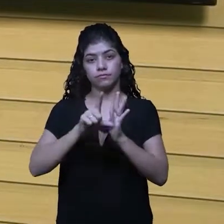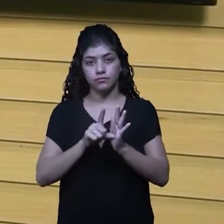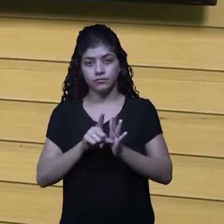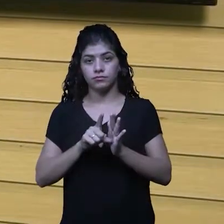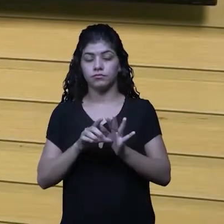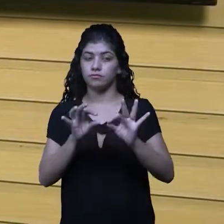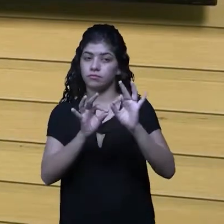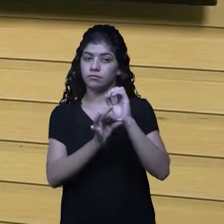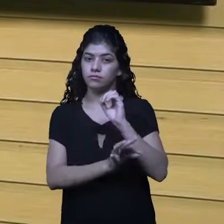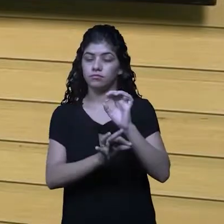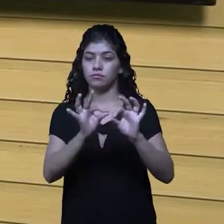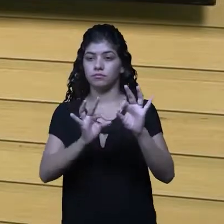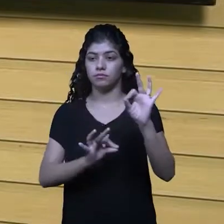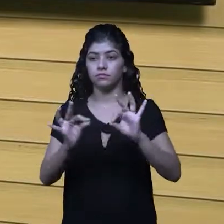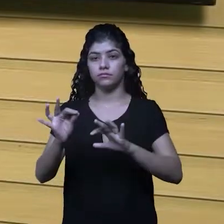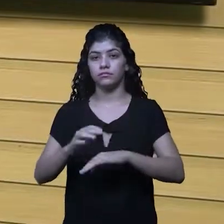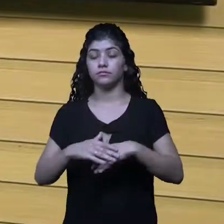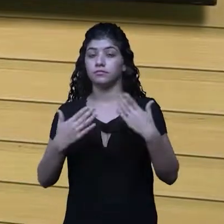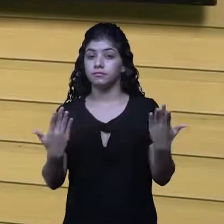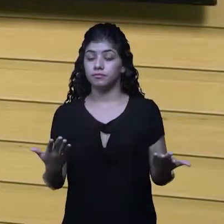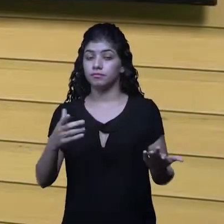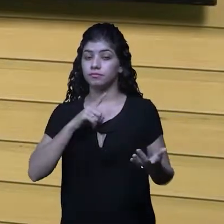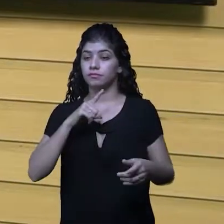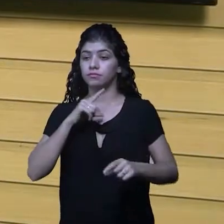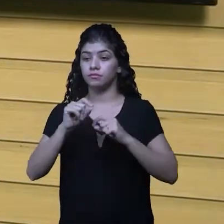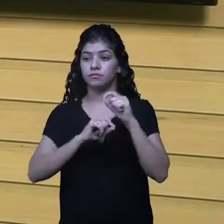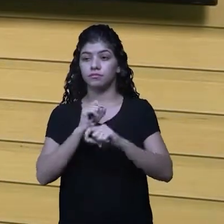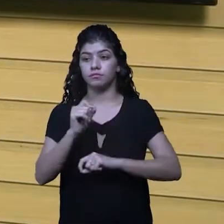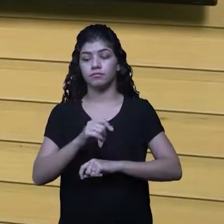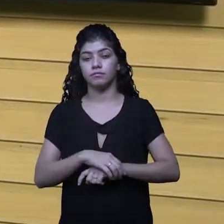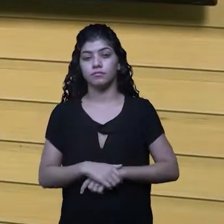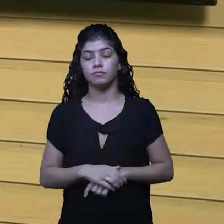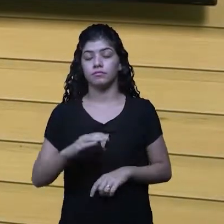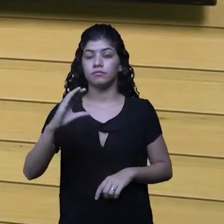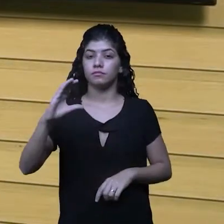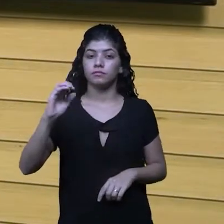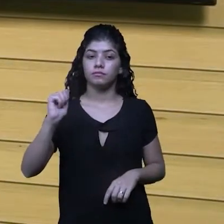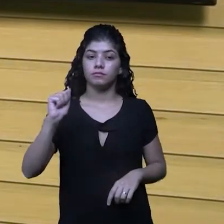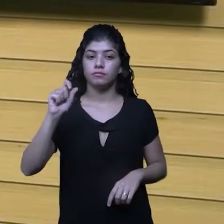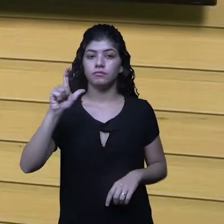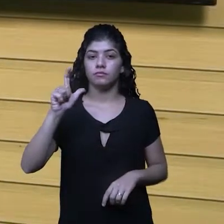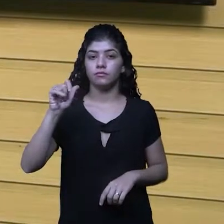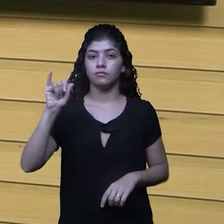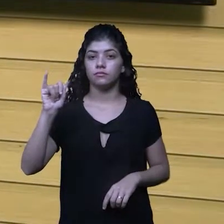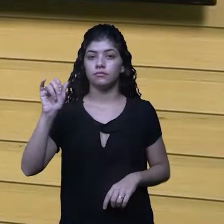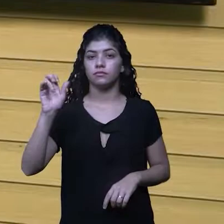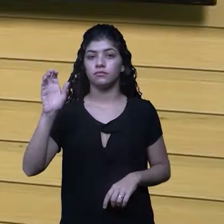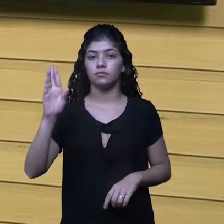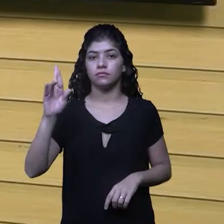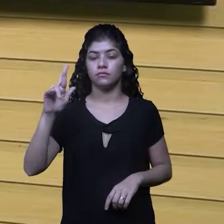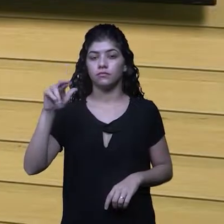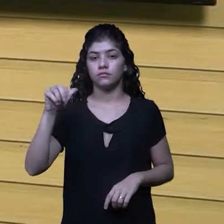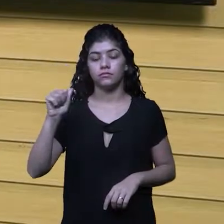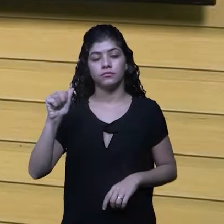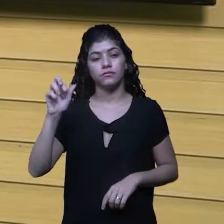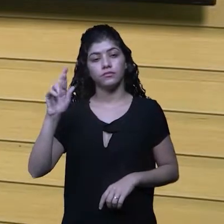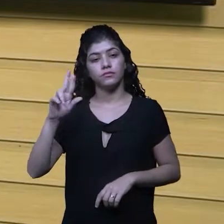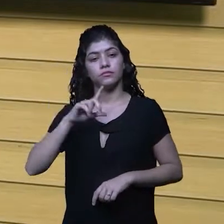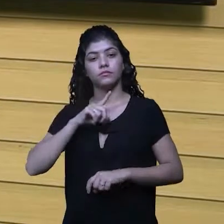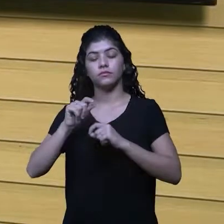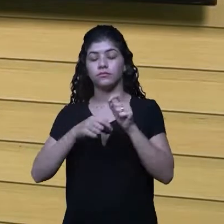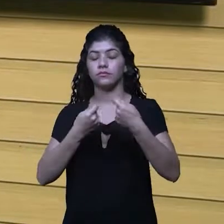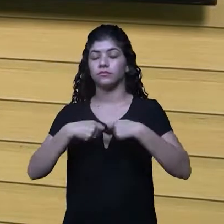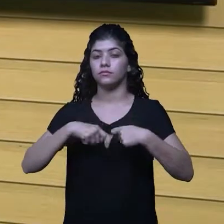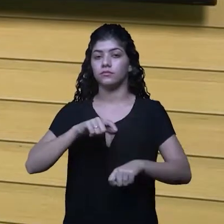medição. Então, quando a gente faz uma calibragem de qualquer instrumento, a gente tem que ter